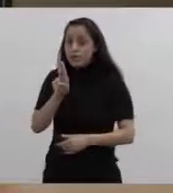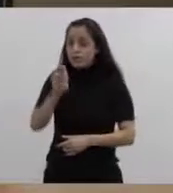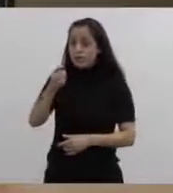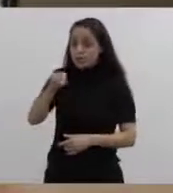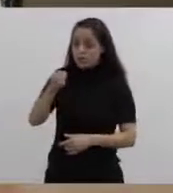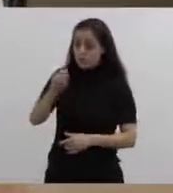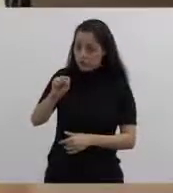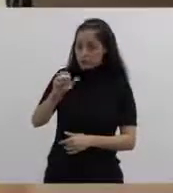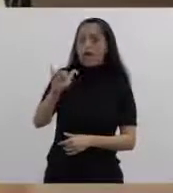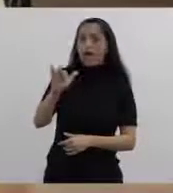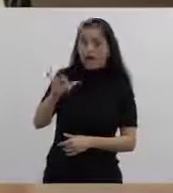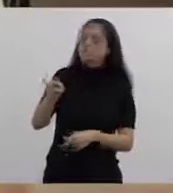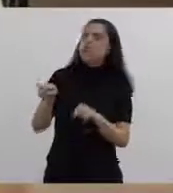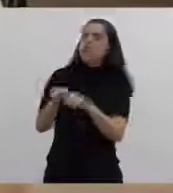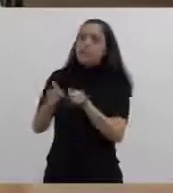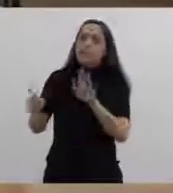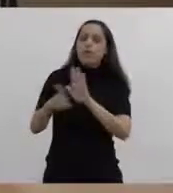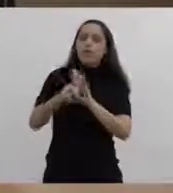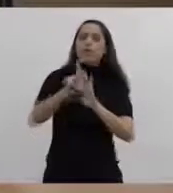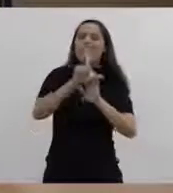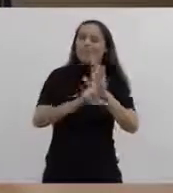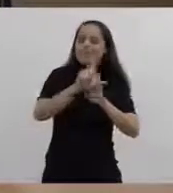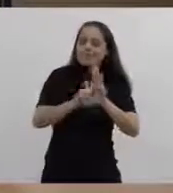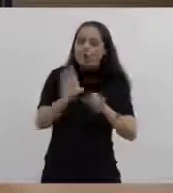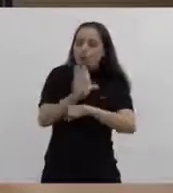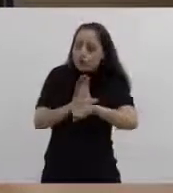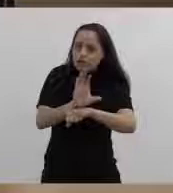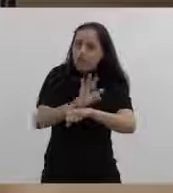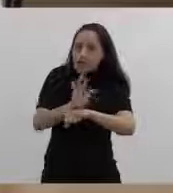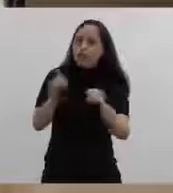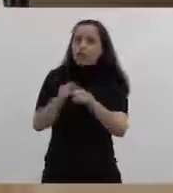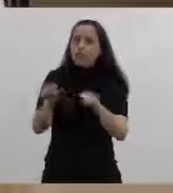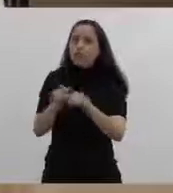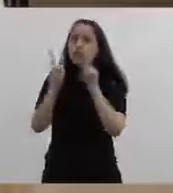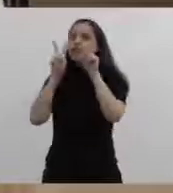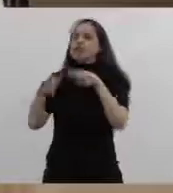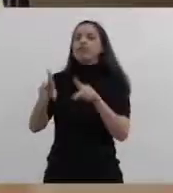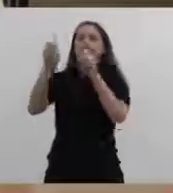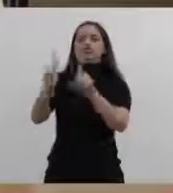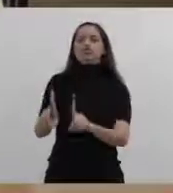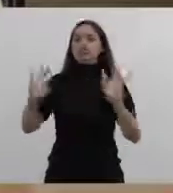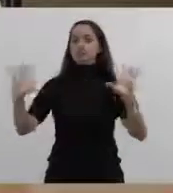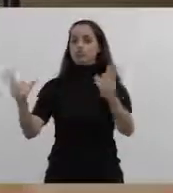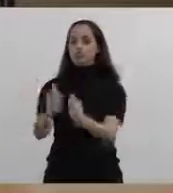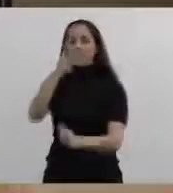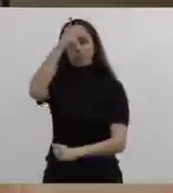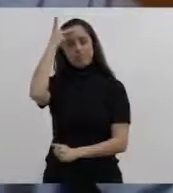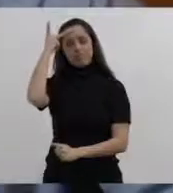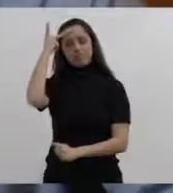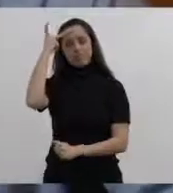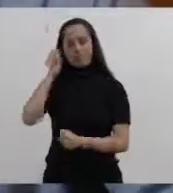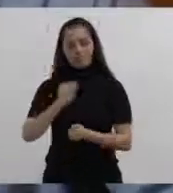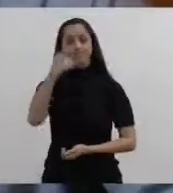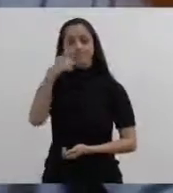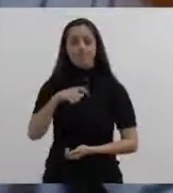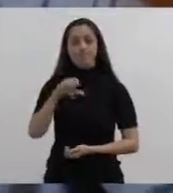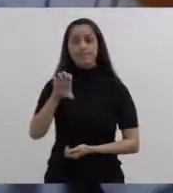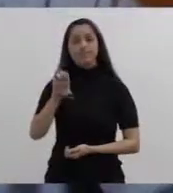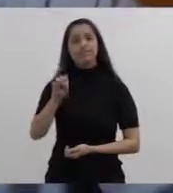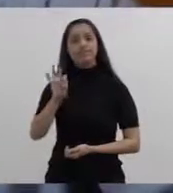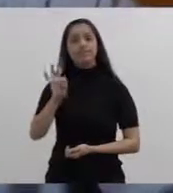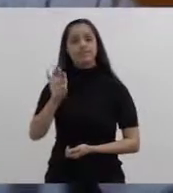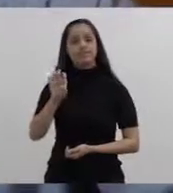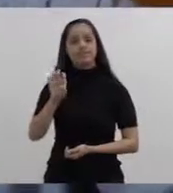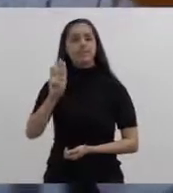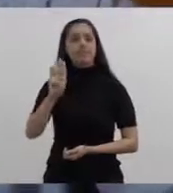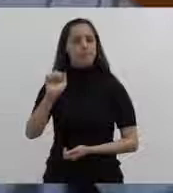uma Constituição mais nova, também reconhece o direito de todas as pessoas. Sou Esteban Buric, ministro da Educação da